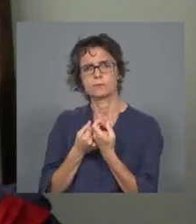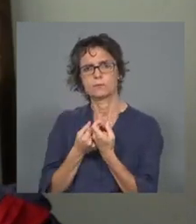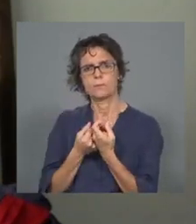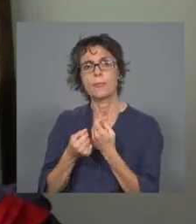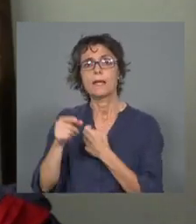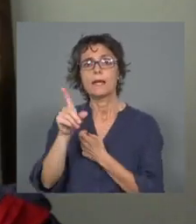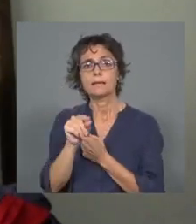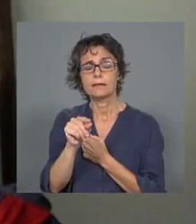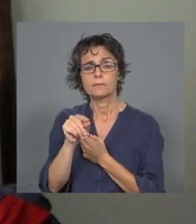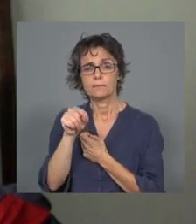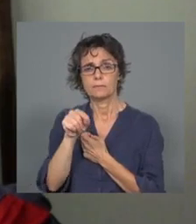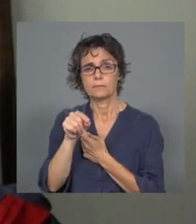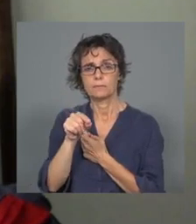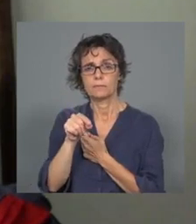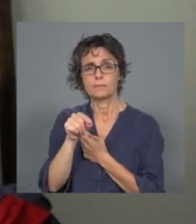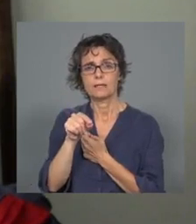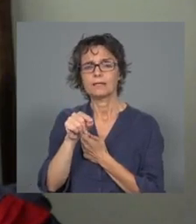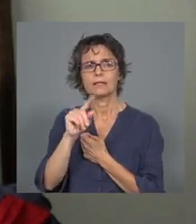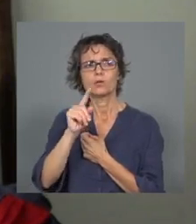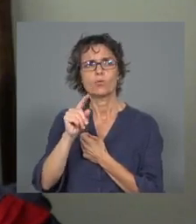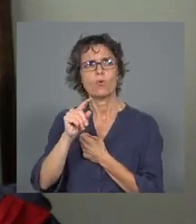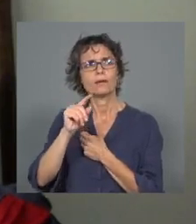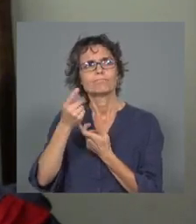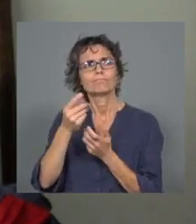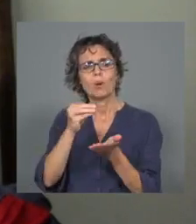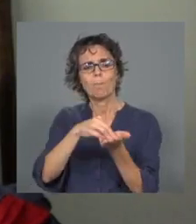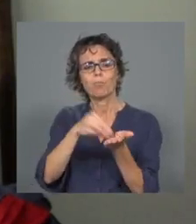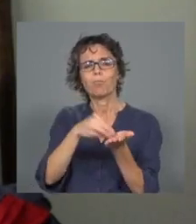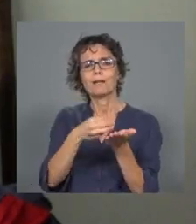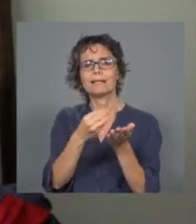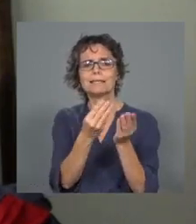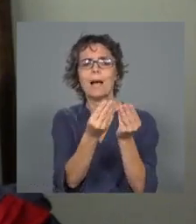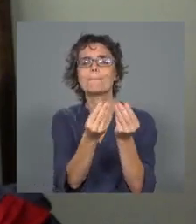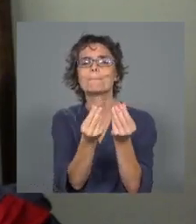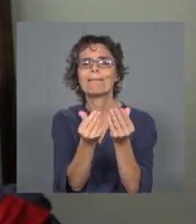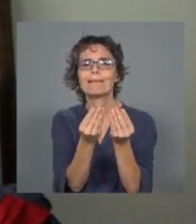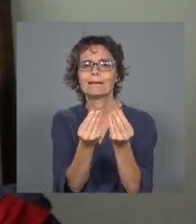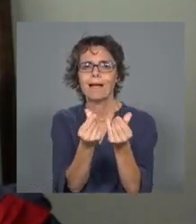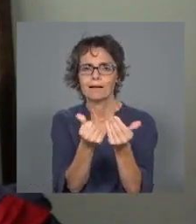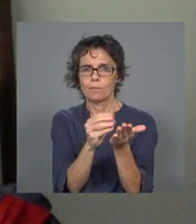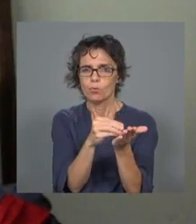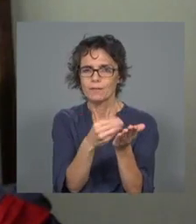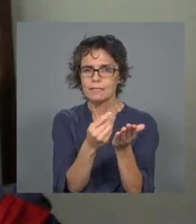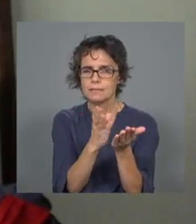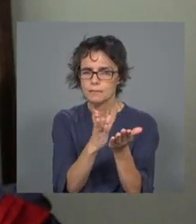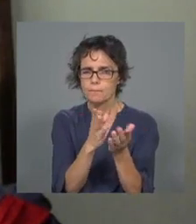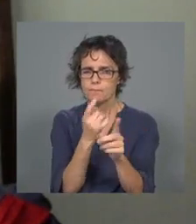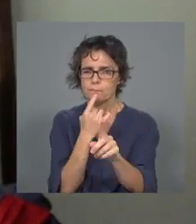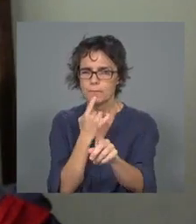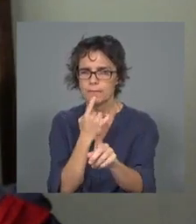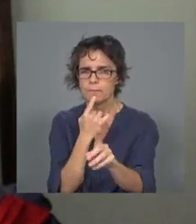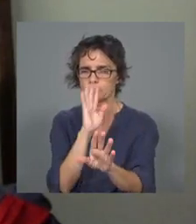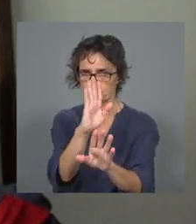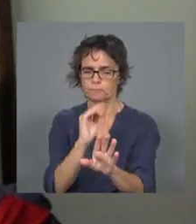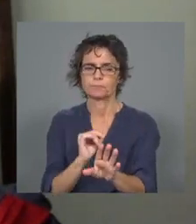fazer um apelo à pobreza material exclusiva. Se me faço entender, ou